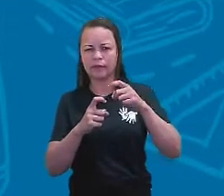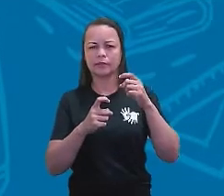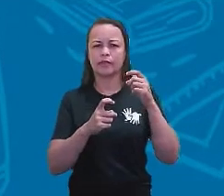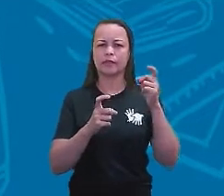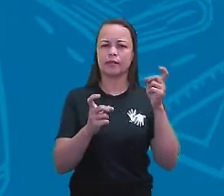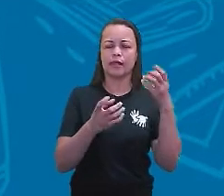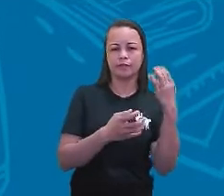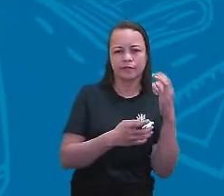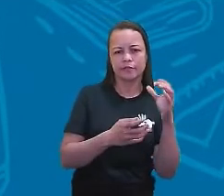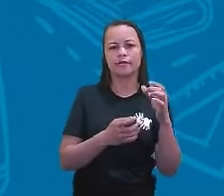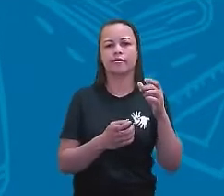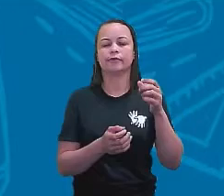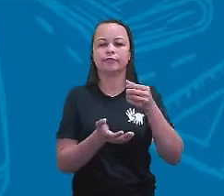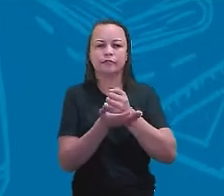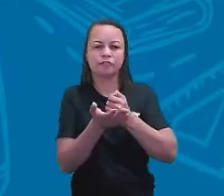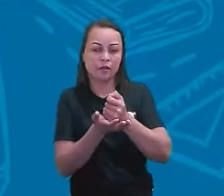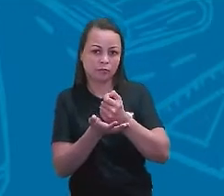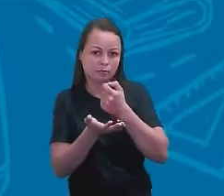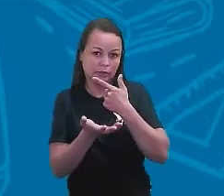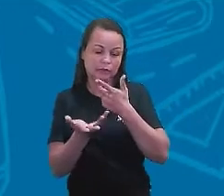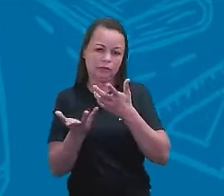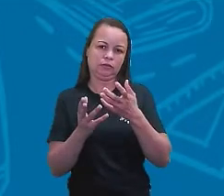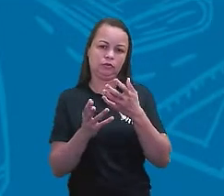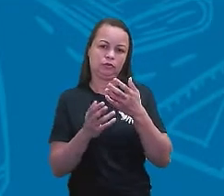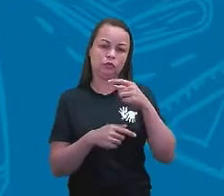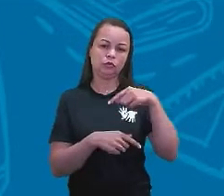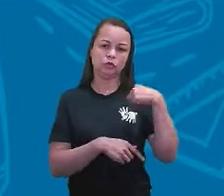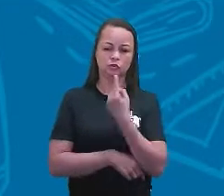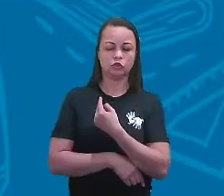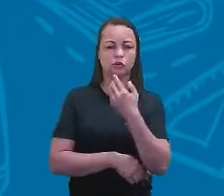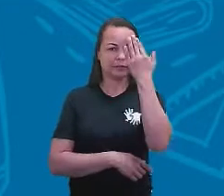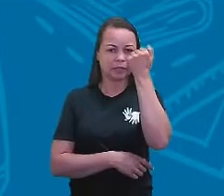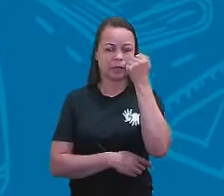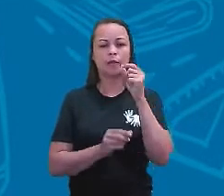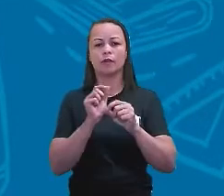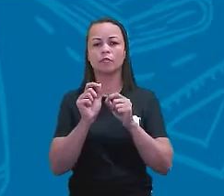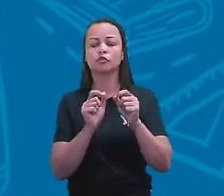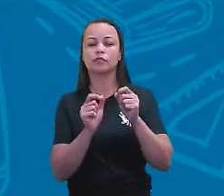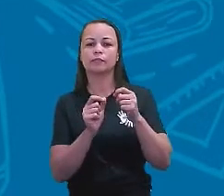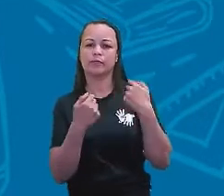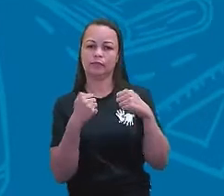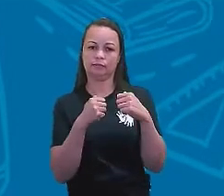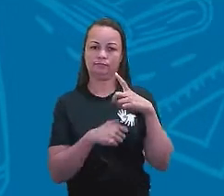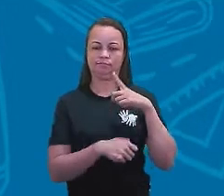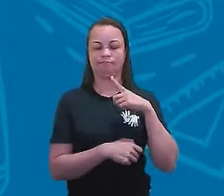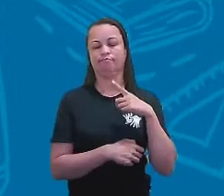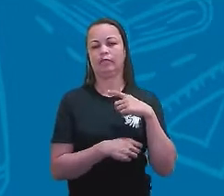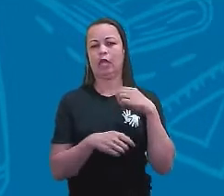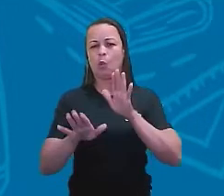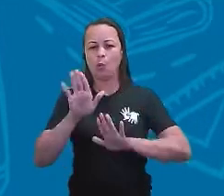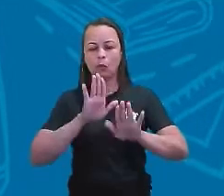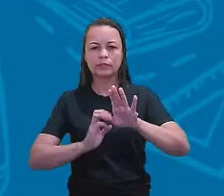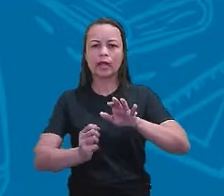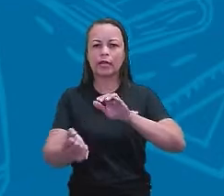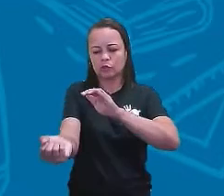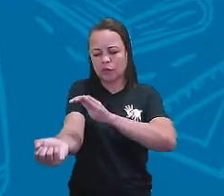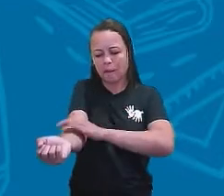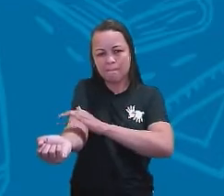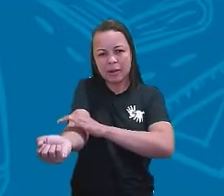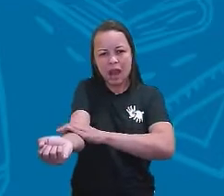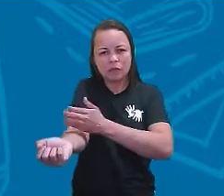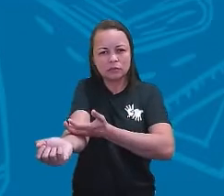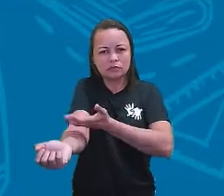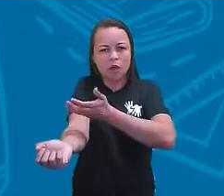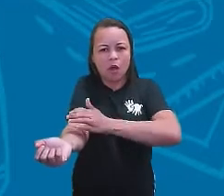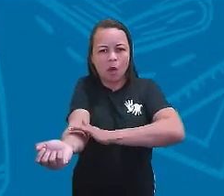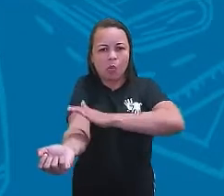Porque, como todo mundo sabe, a importância de você ter um cuidado com sua pressão arterial, né? No sentido que tange a questão da